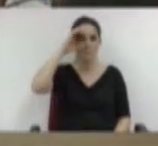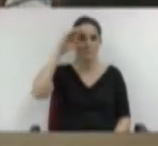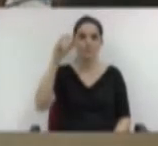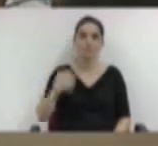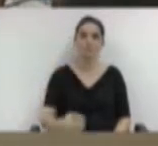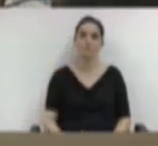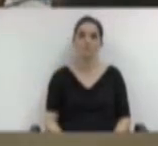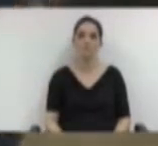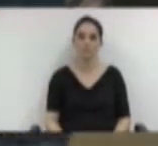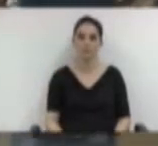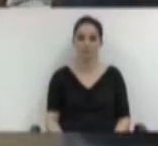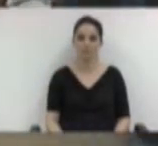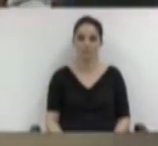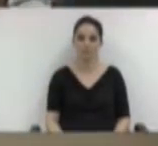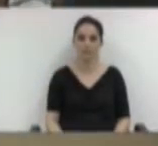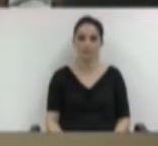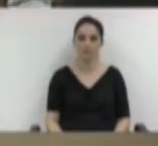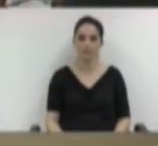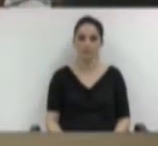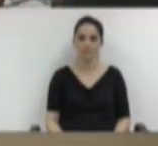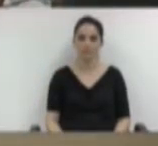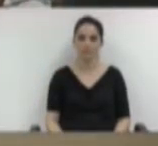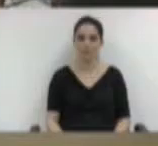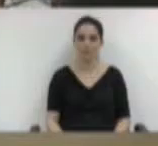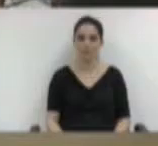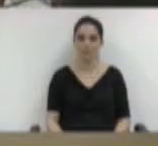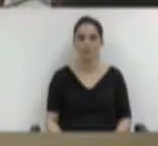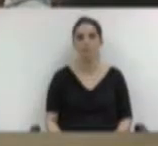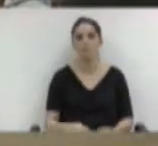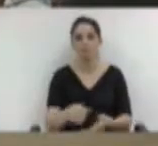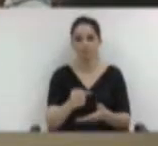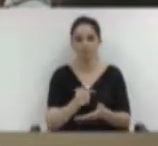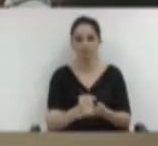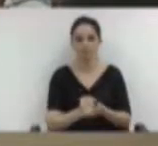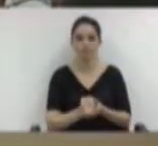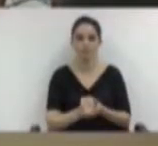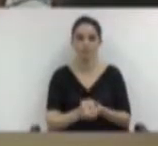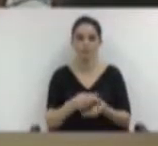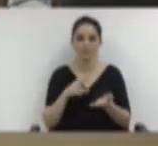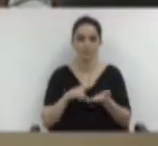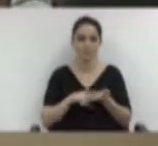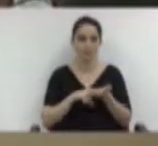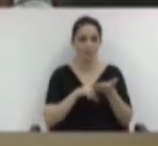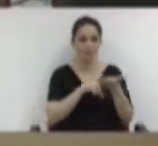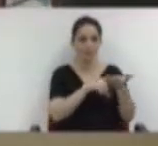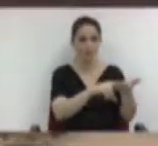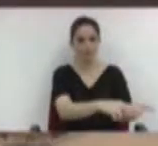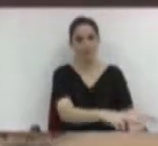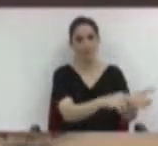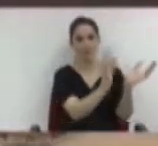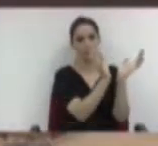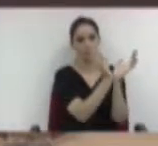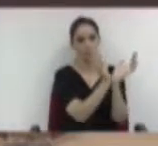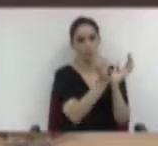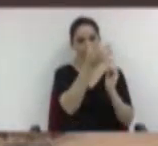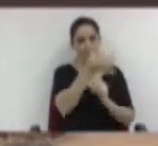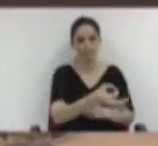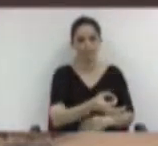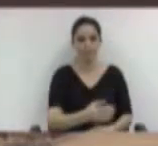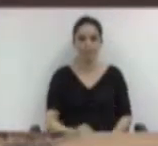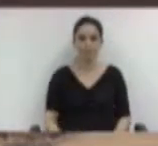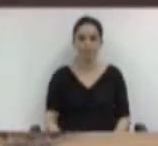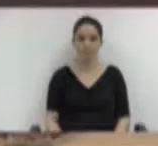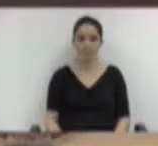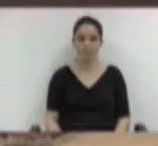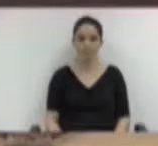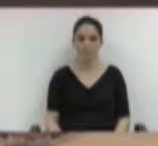Esta presidência recebe o projeto de lei número 199 e encaminha às comissões.